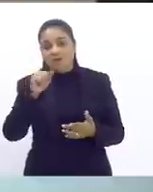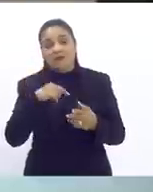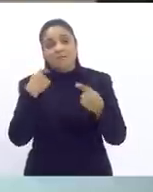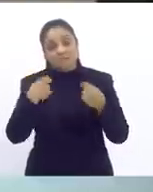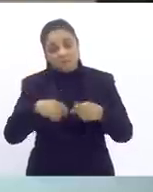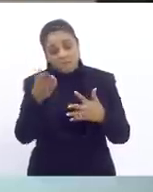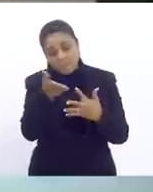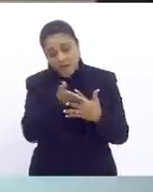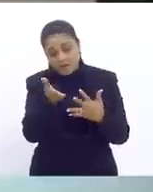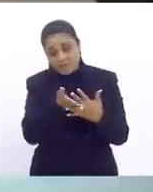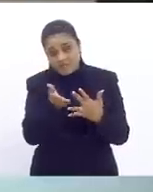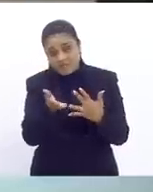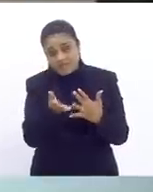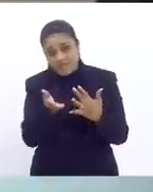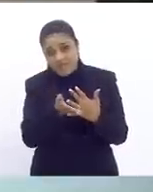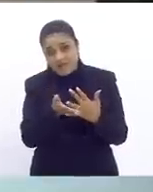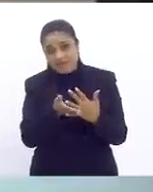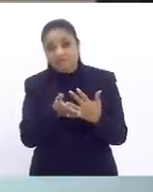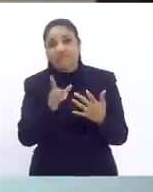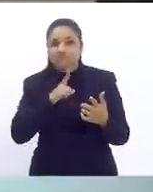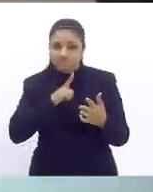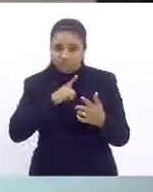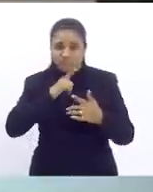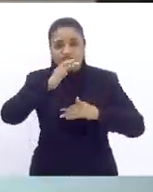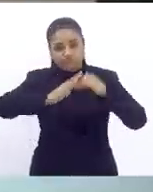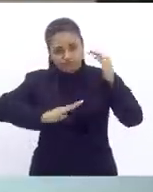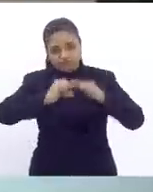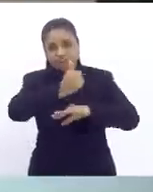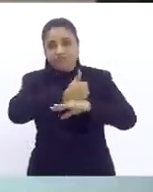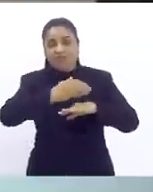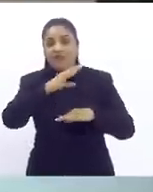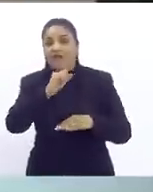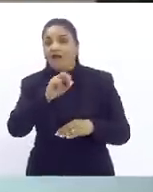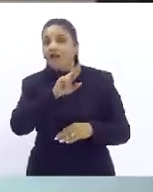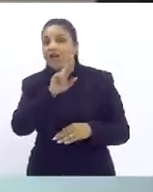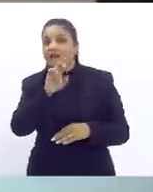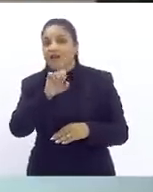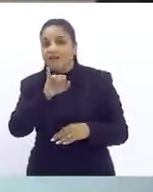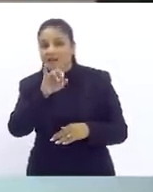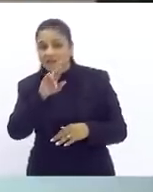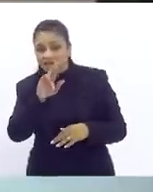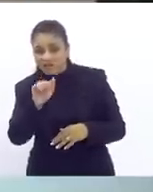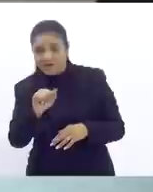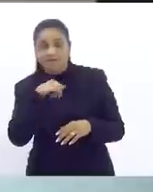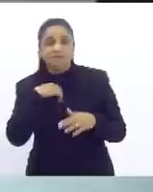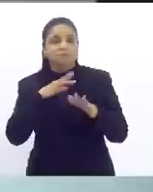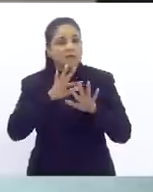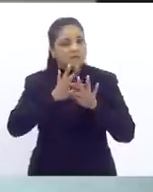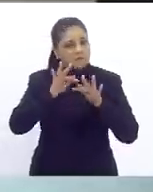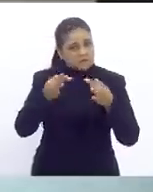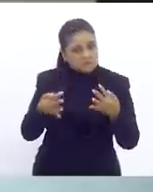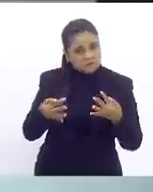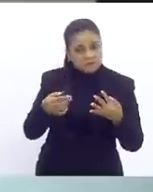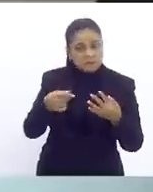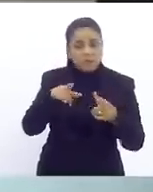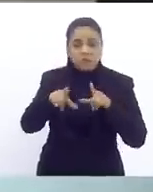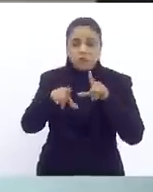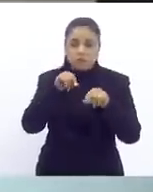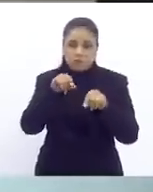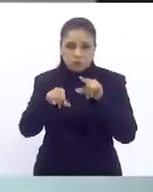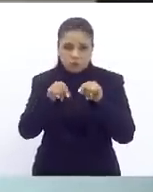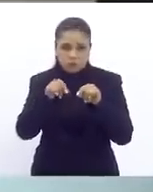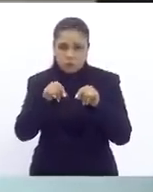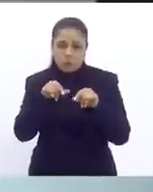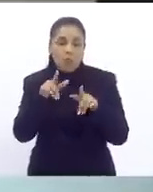essas parcelas claro que temos carreiras que são mais tranquilas de fazer assim daí a escolha nessa escolha não faz sentido de